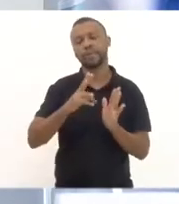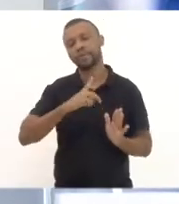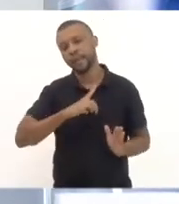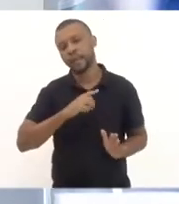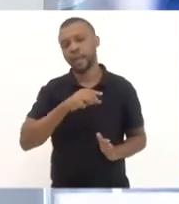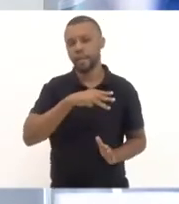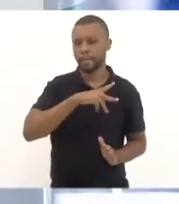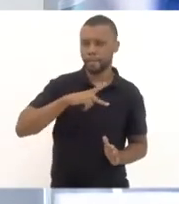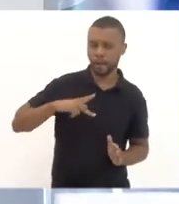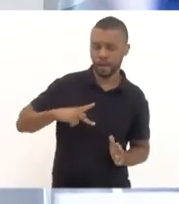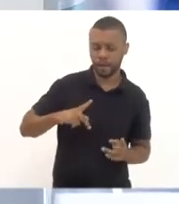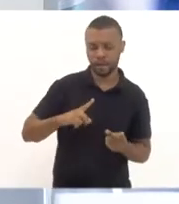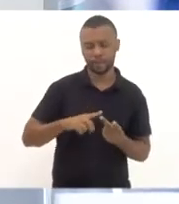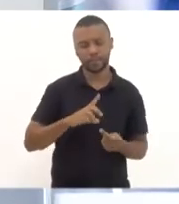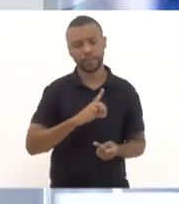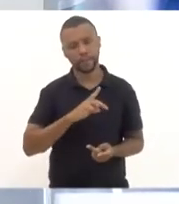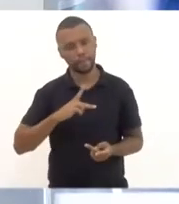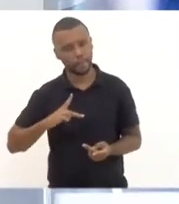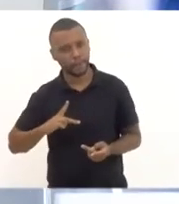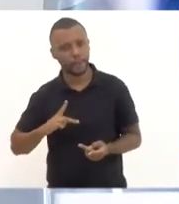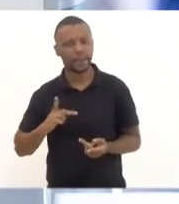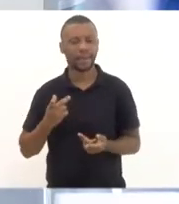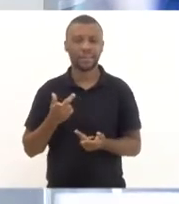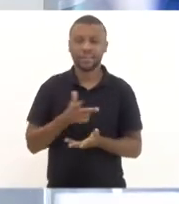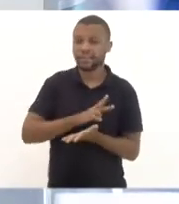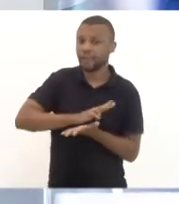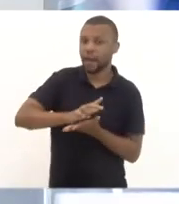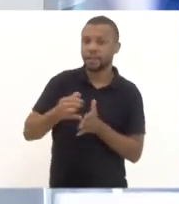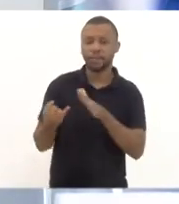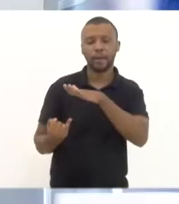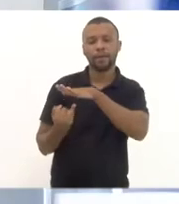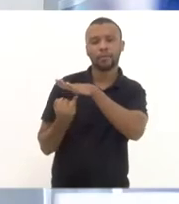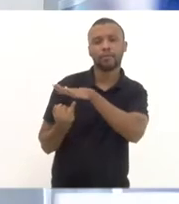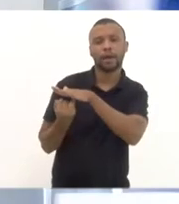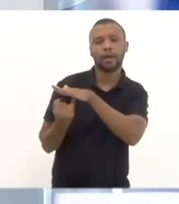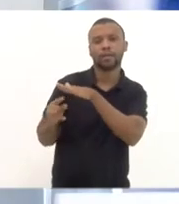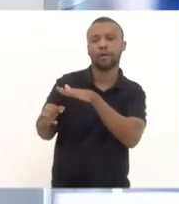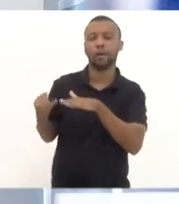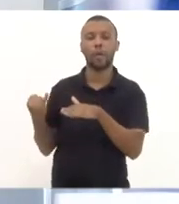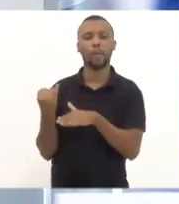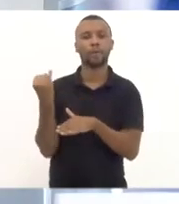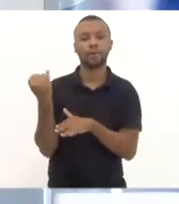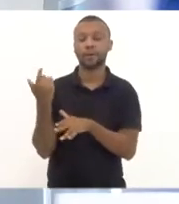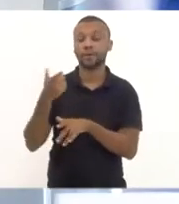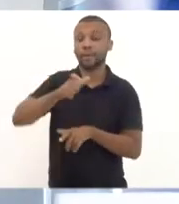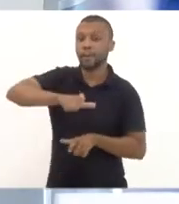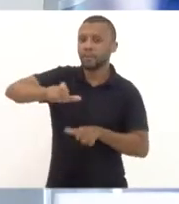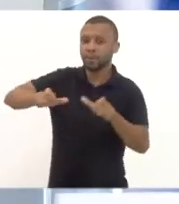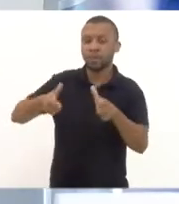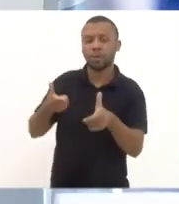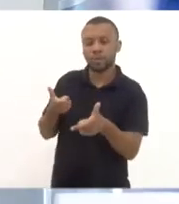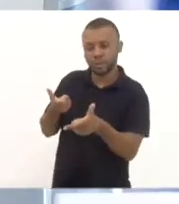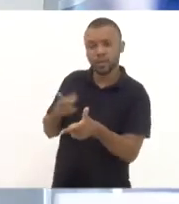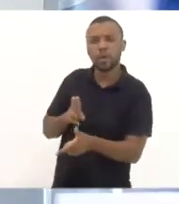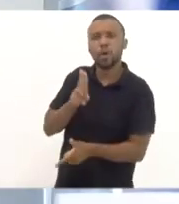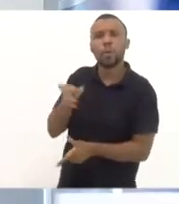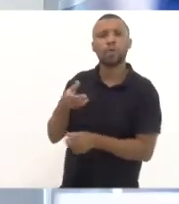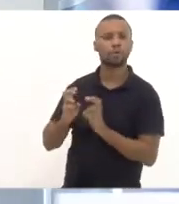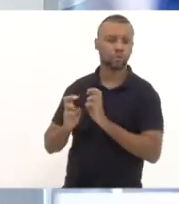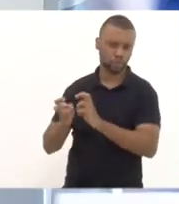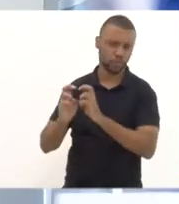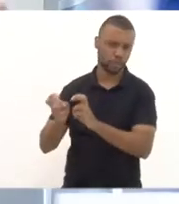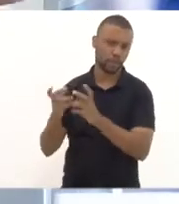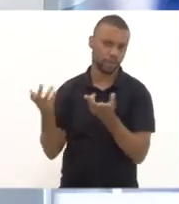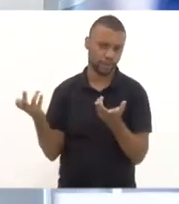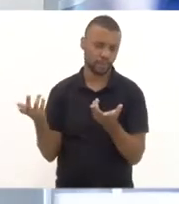Rio metrópoles e todas as entidades que são importantes dos usuários tem que possa o composto no nosso programa de trabalho só queria